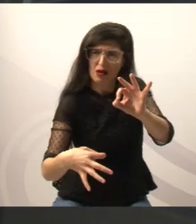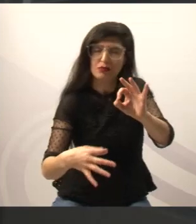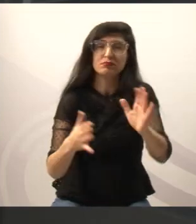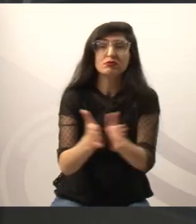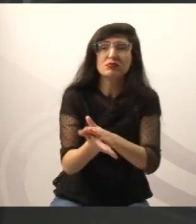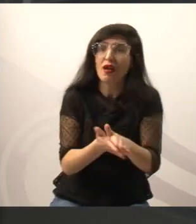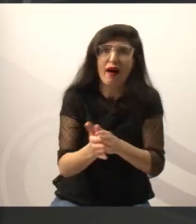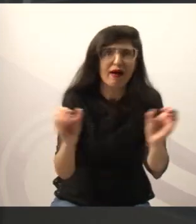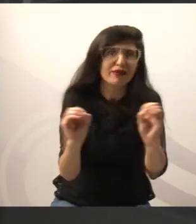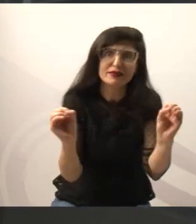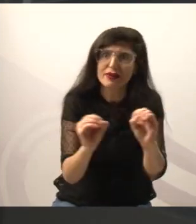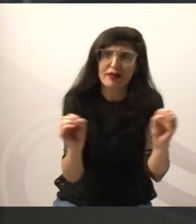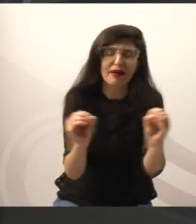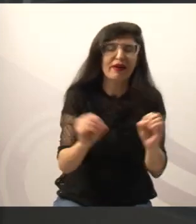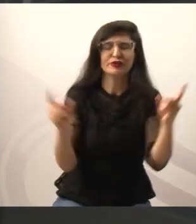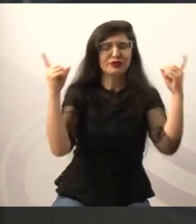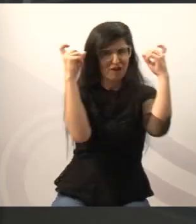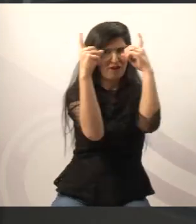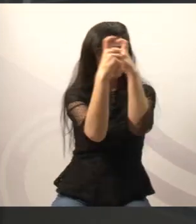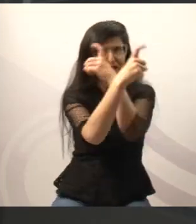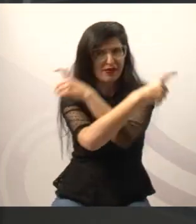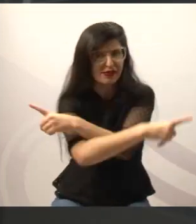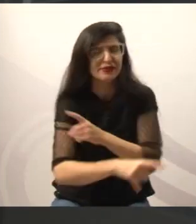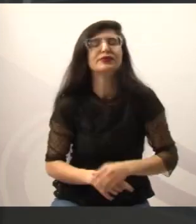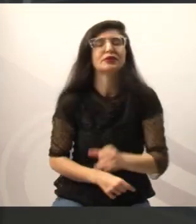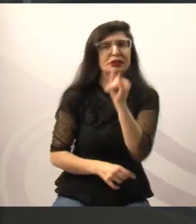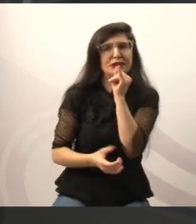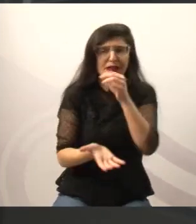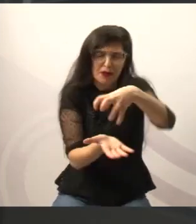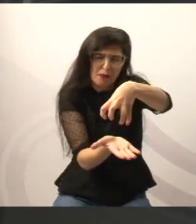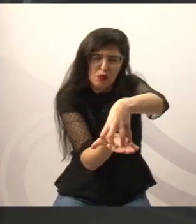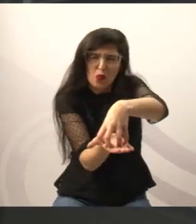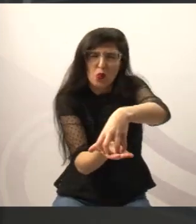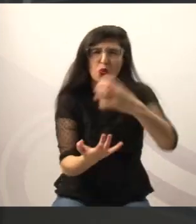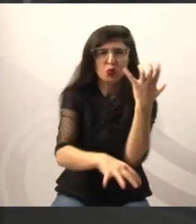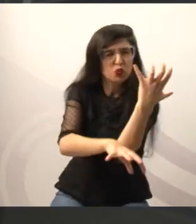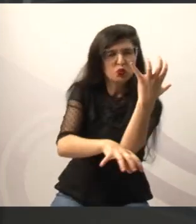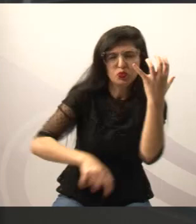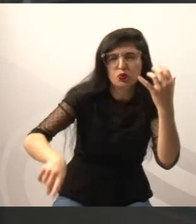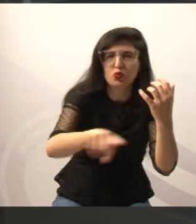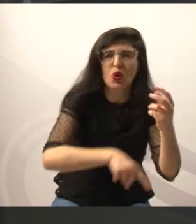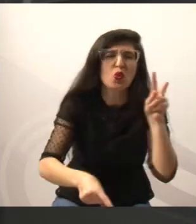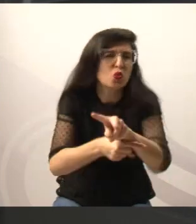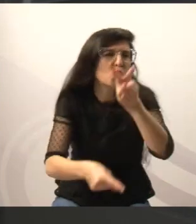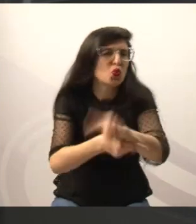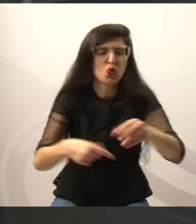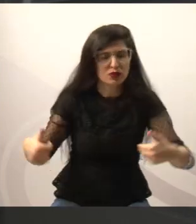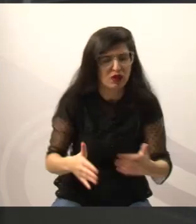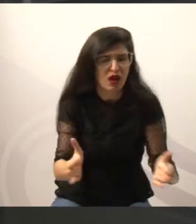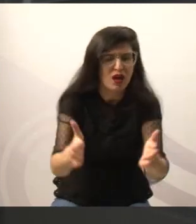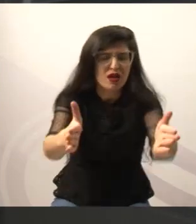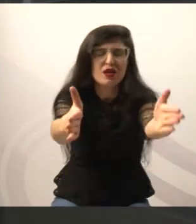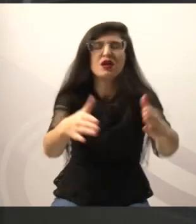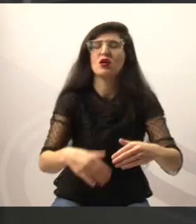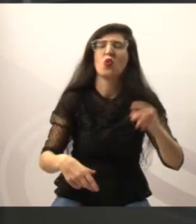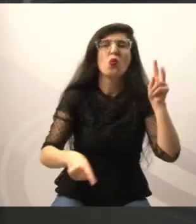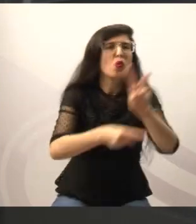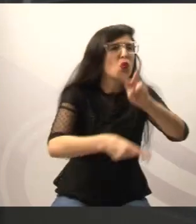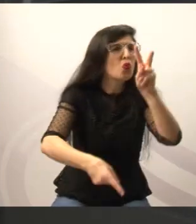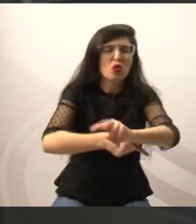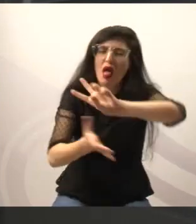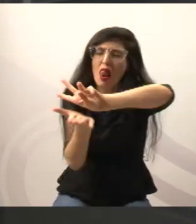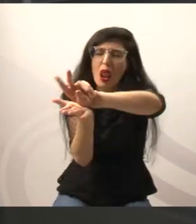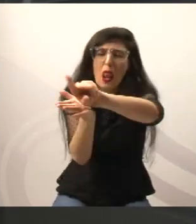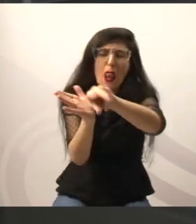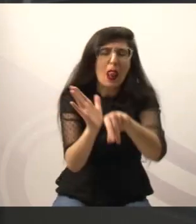Então, fica difícil. A Secretaria, por exemplo, de Meio Ambiente, qual é a providência